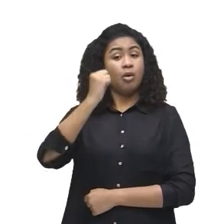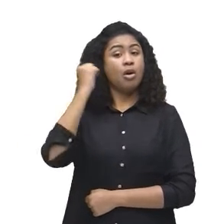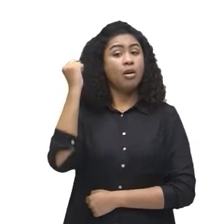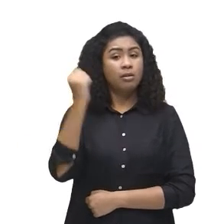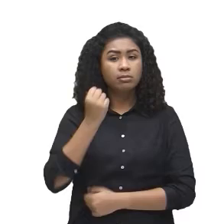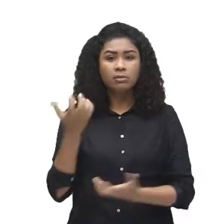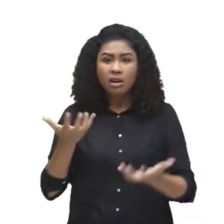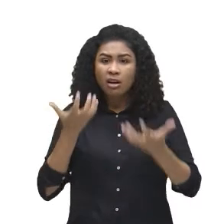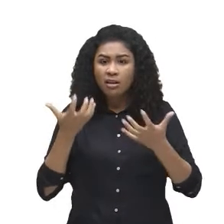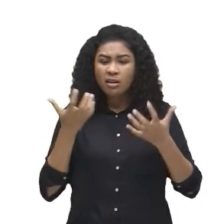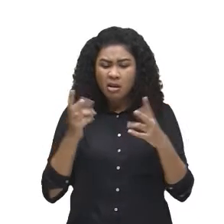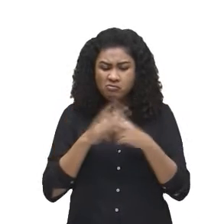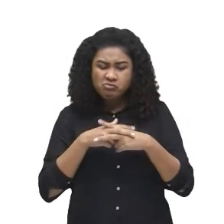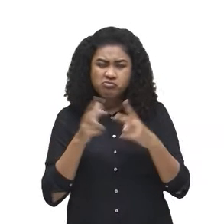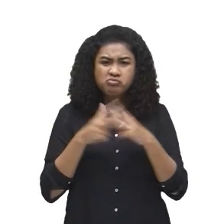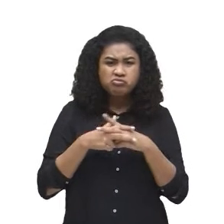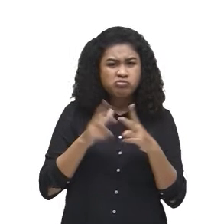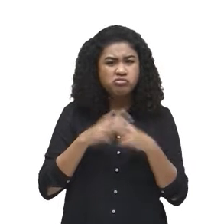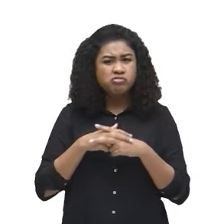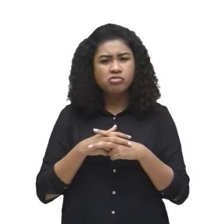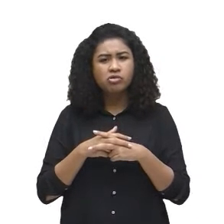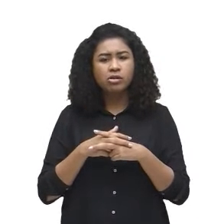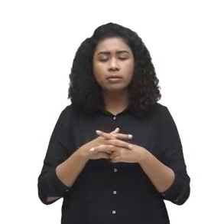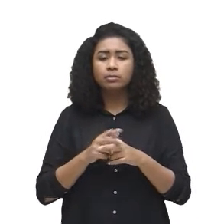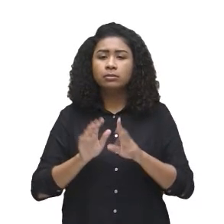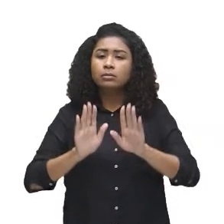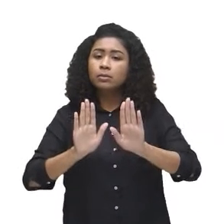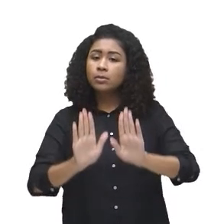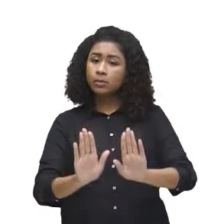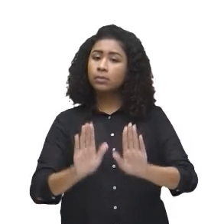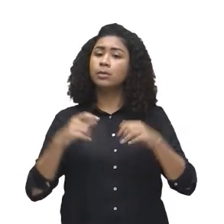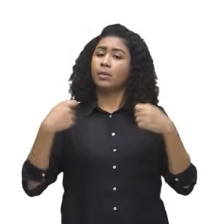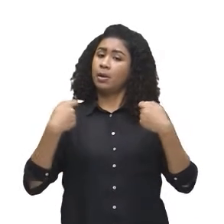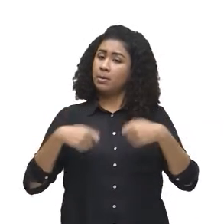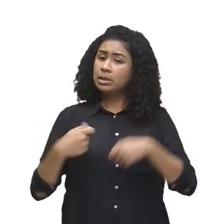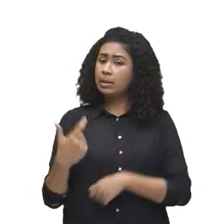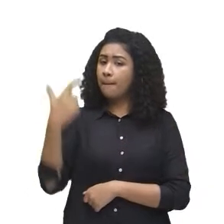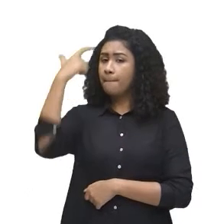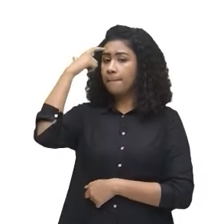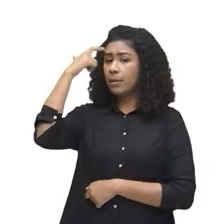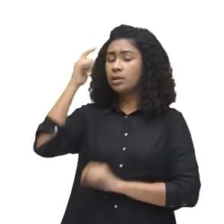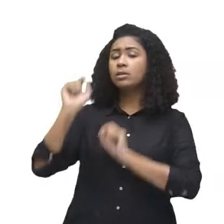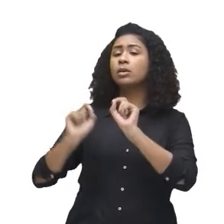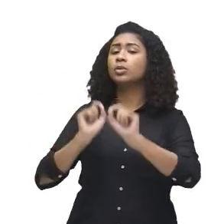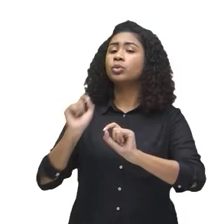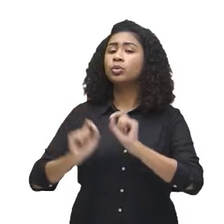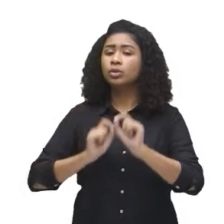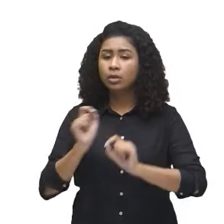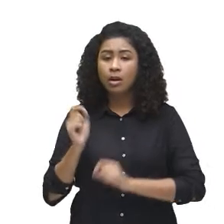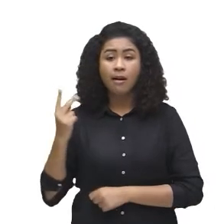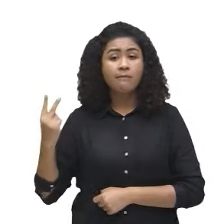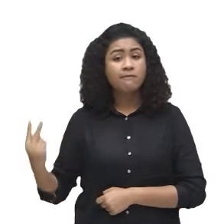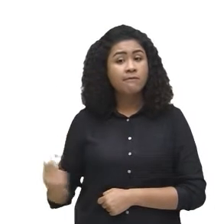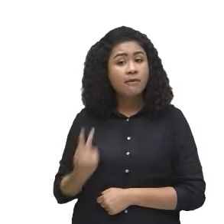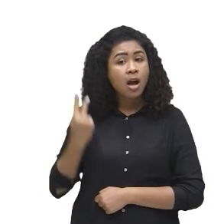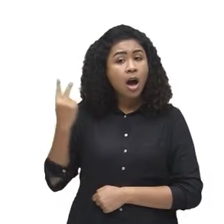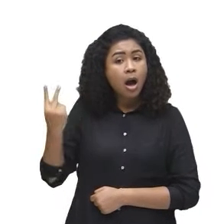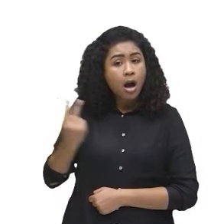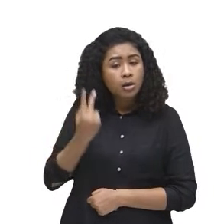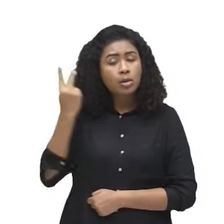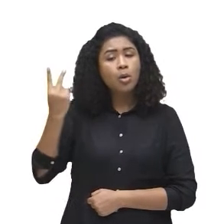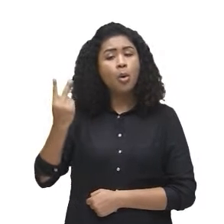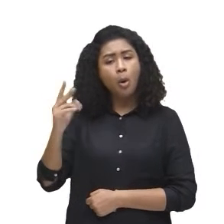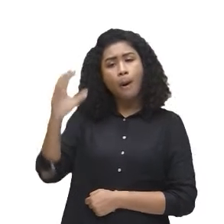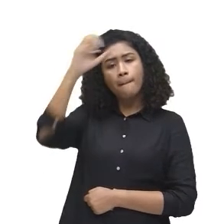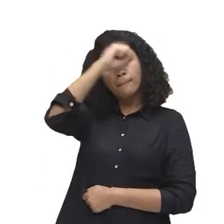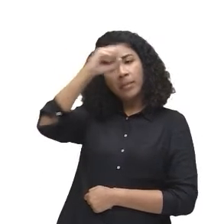na briga, né? Bom, aí a gente precisa ter em mente quais os valores que a gente pode aprender por meio